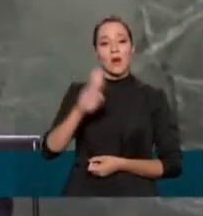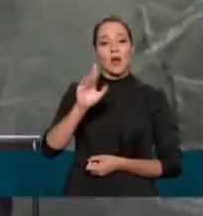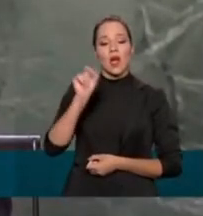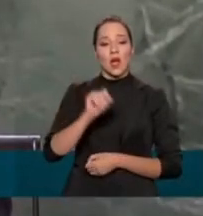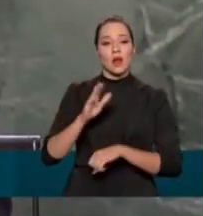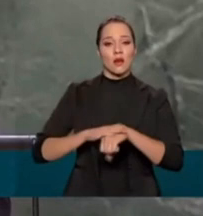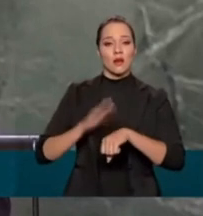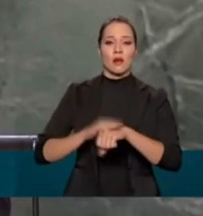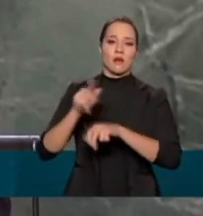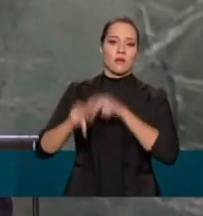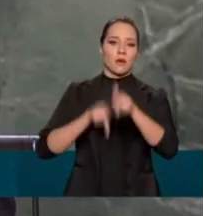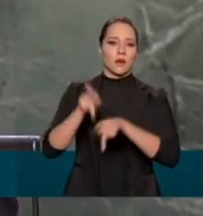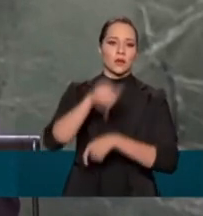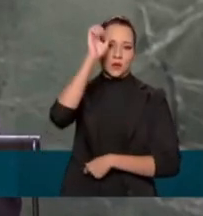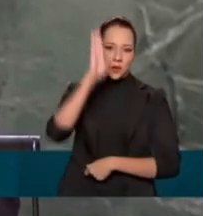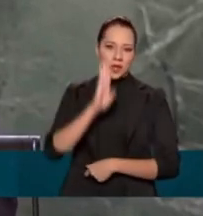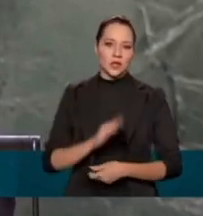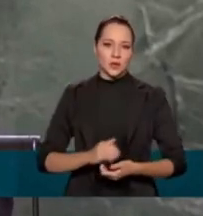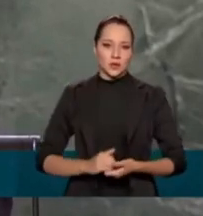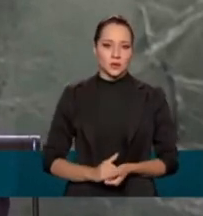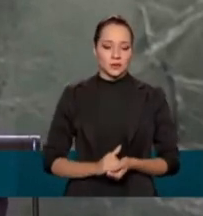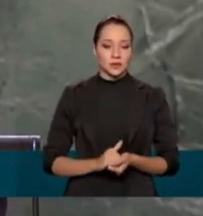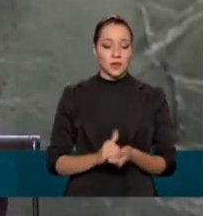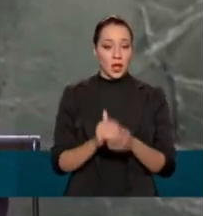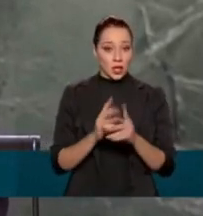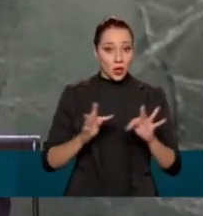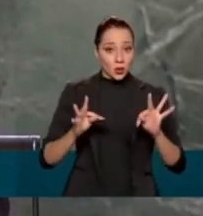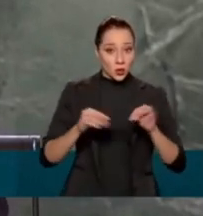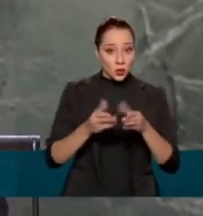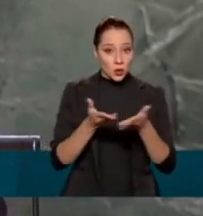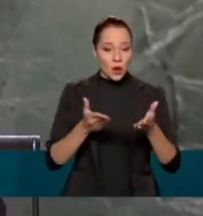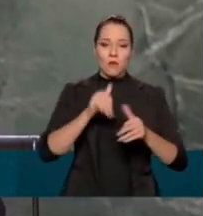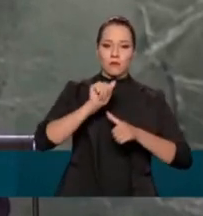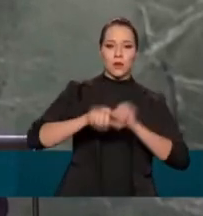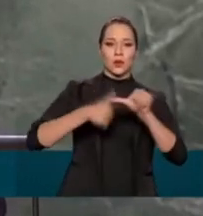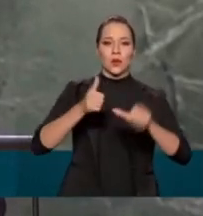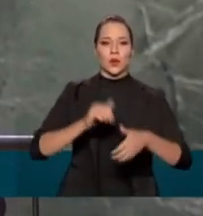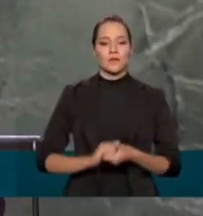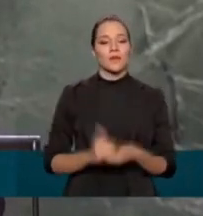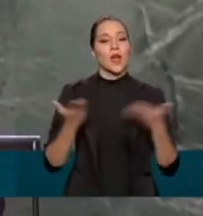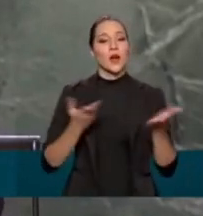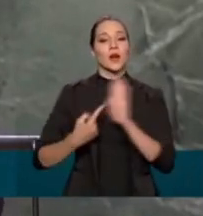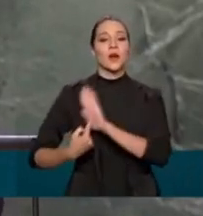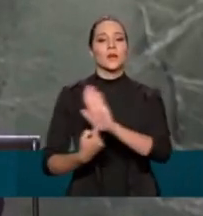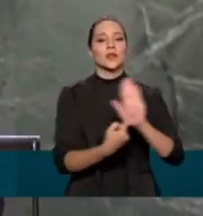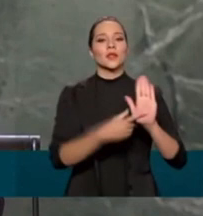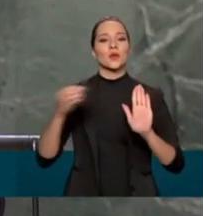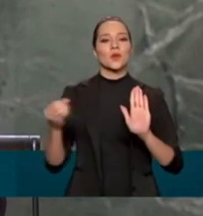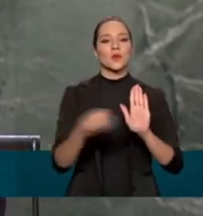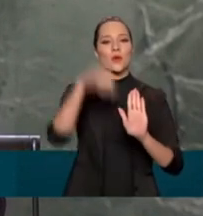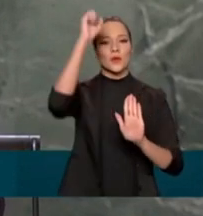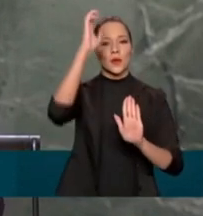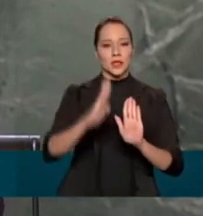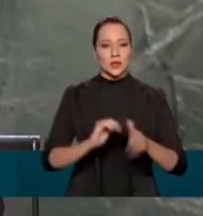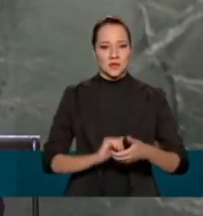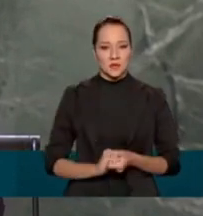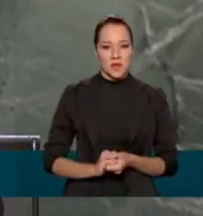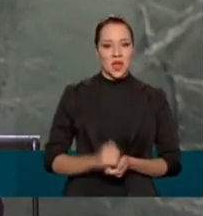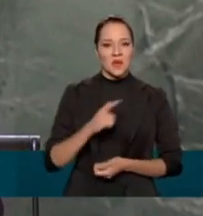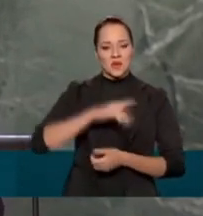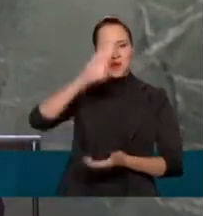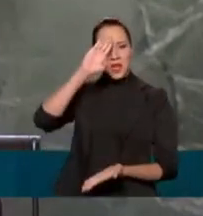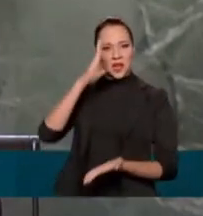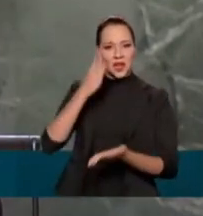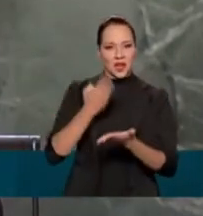é o próprio povo brasilei Olá tudo isso mudou apresenta agora o novo Brasil com